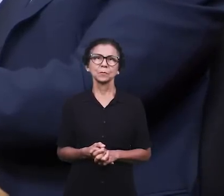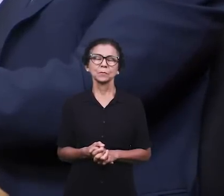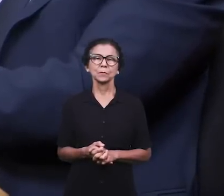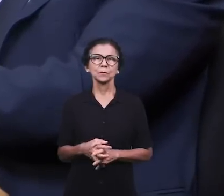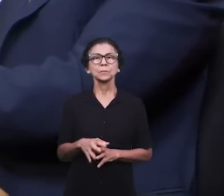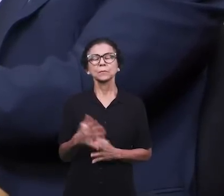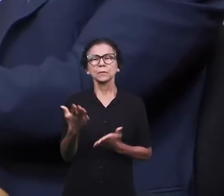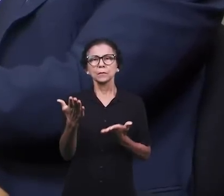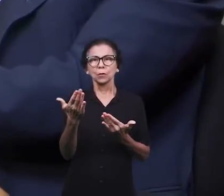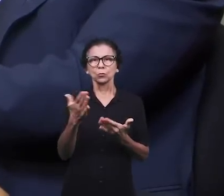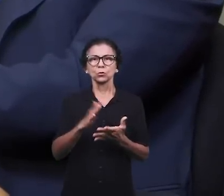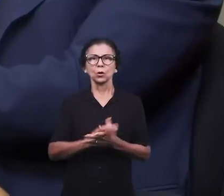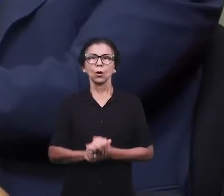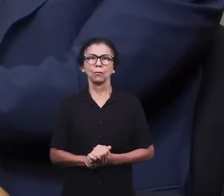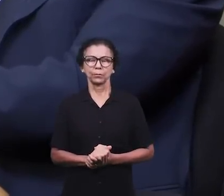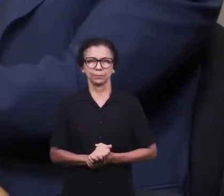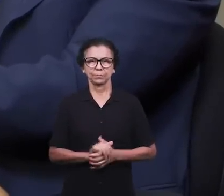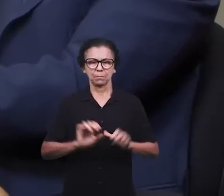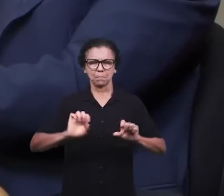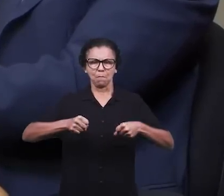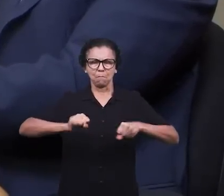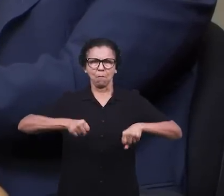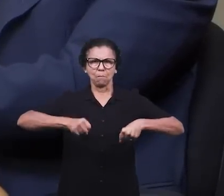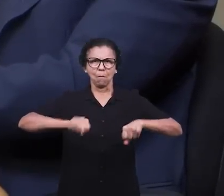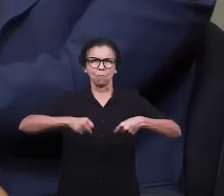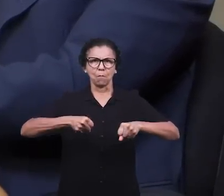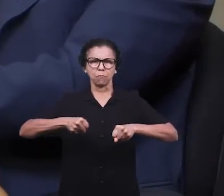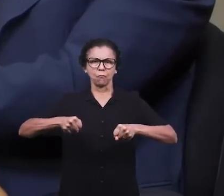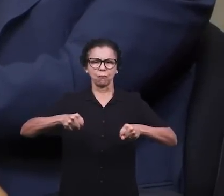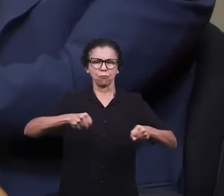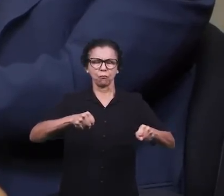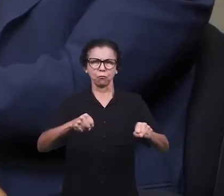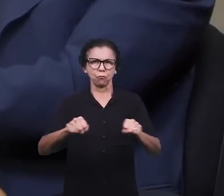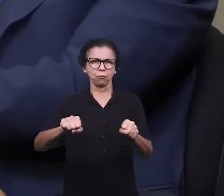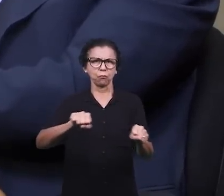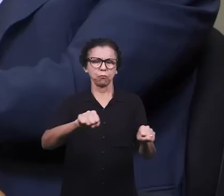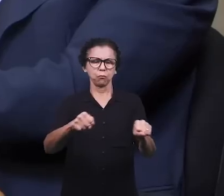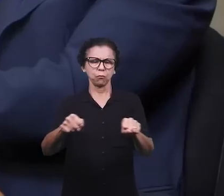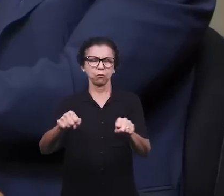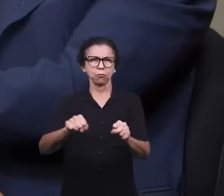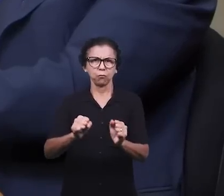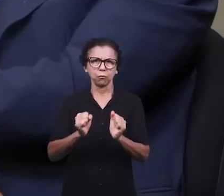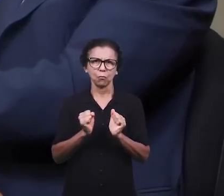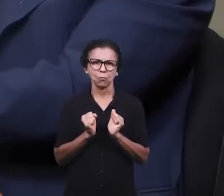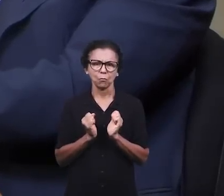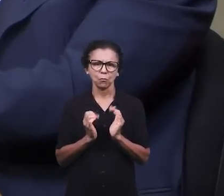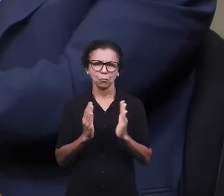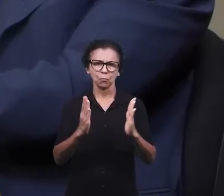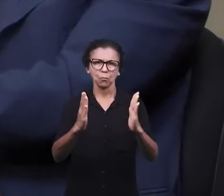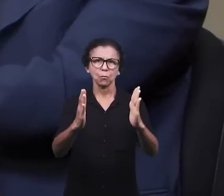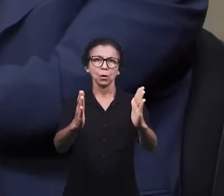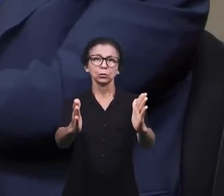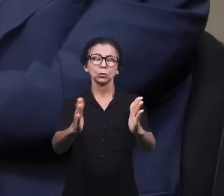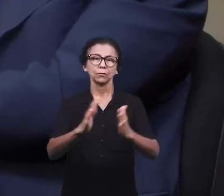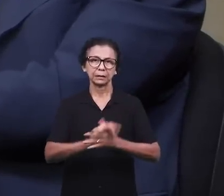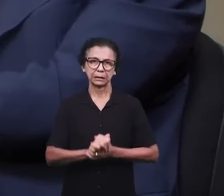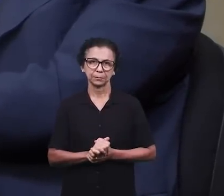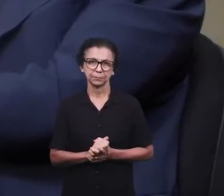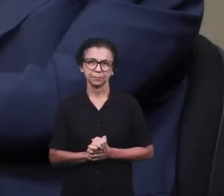para a BR-101, andou 40 minutos em direção, pela rodovia, para encontrar uma carreta para entrar debaixo